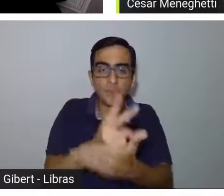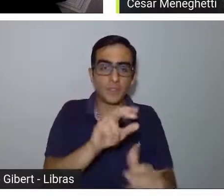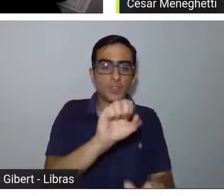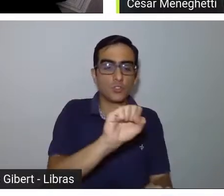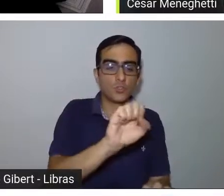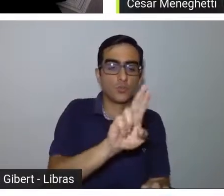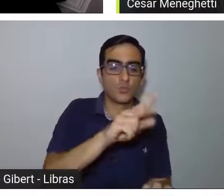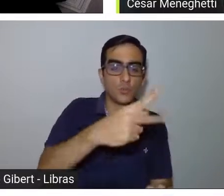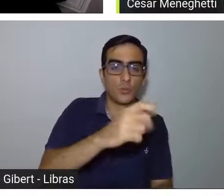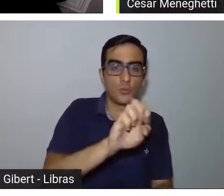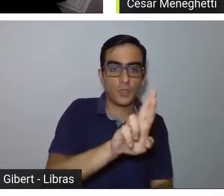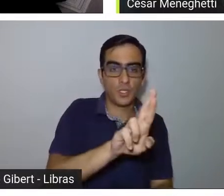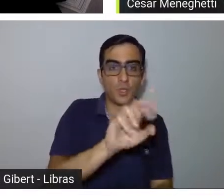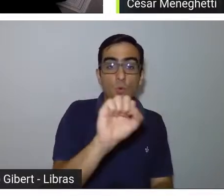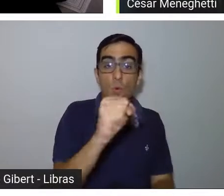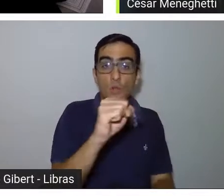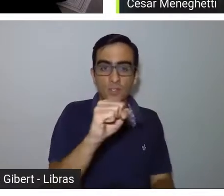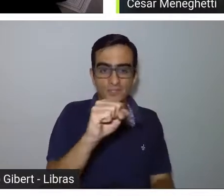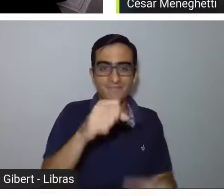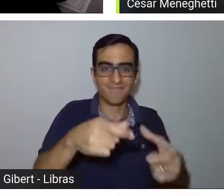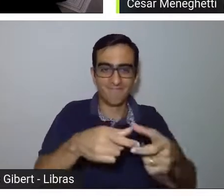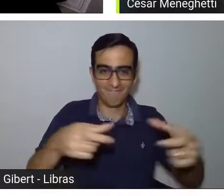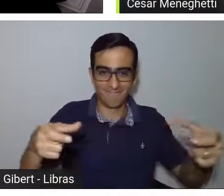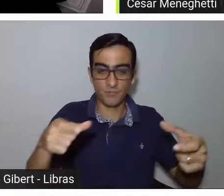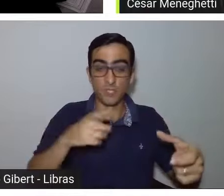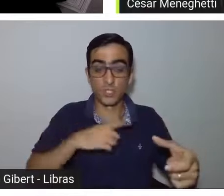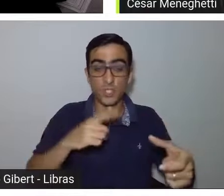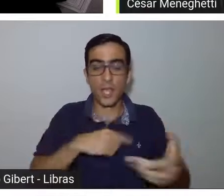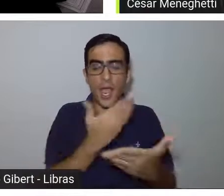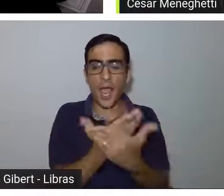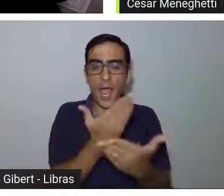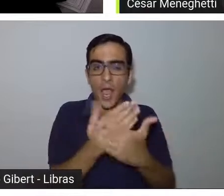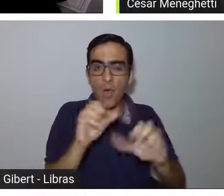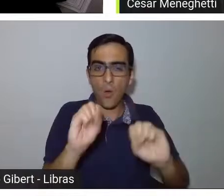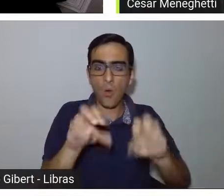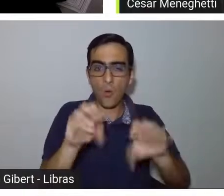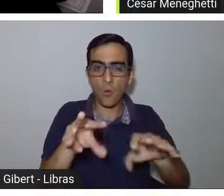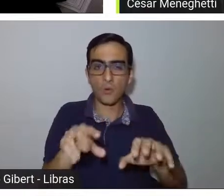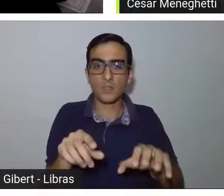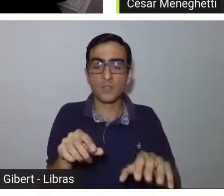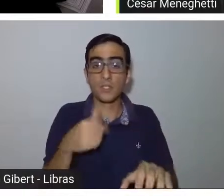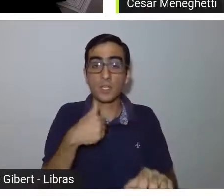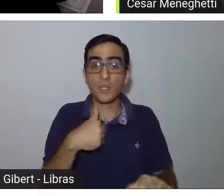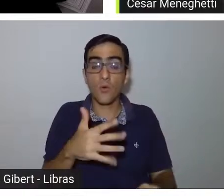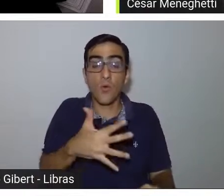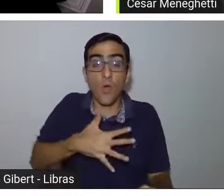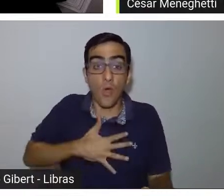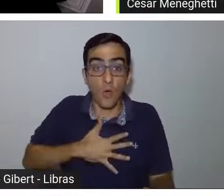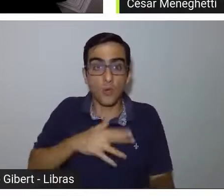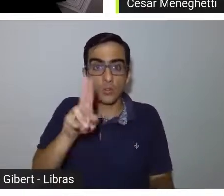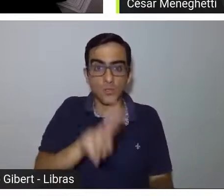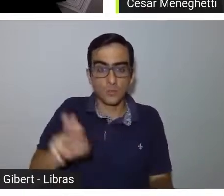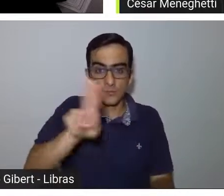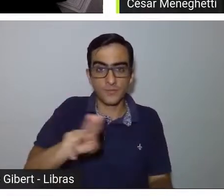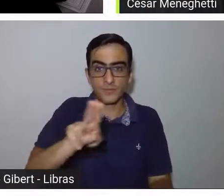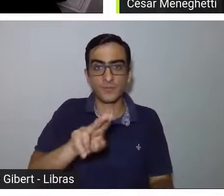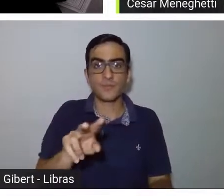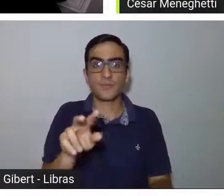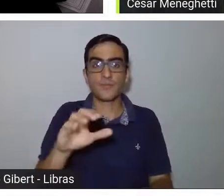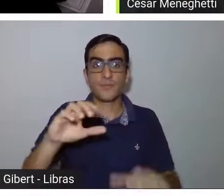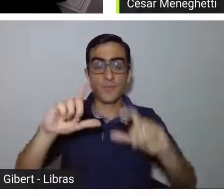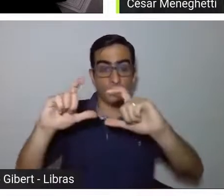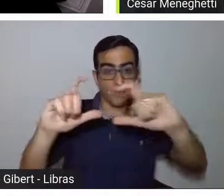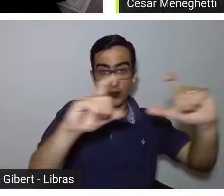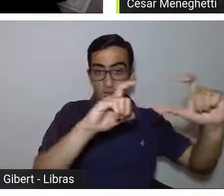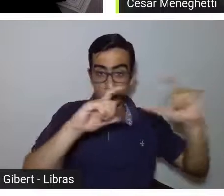Nós tínhamos uma aula de animação super linda. Mas aí eu destaquei a Super 8 da Rostrum Câmera